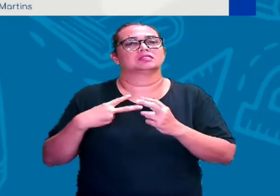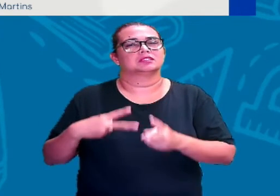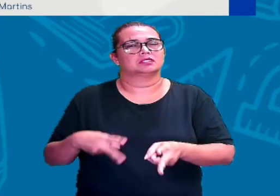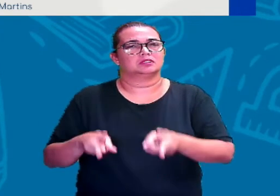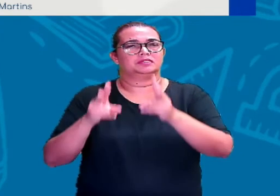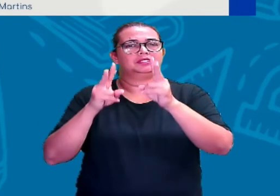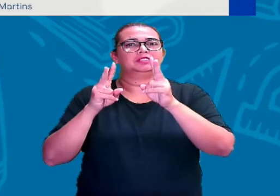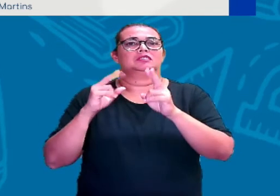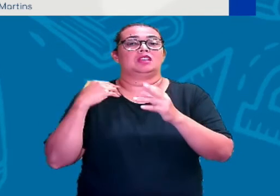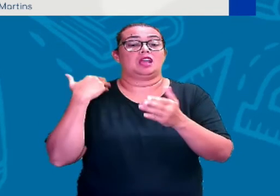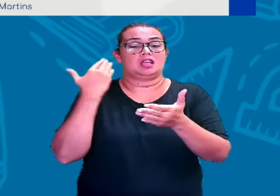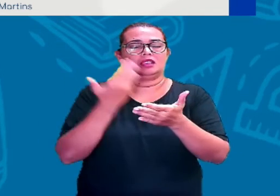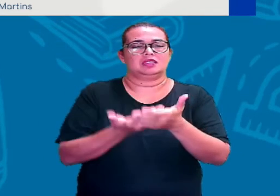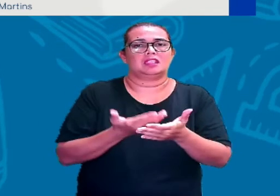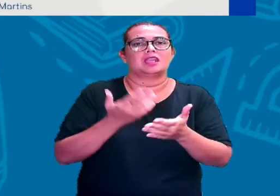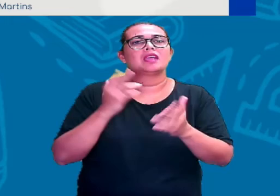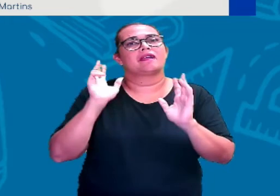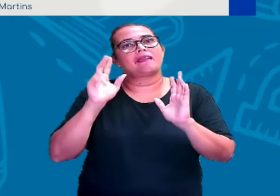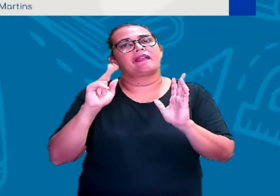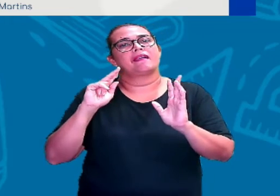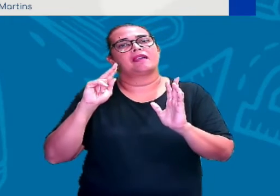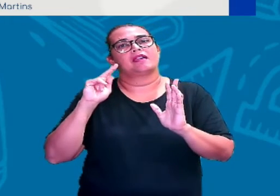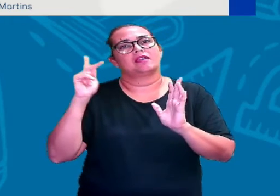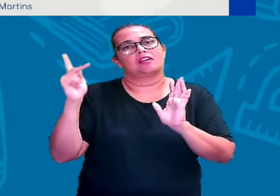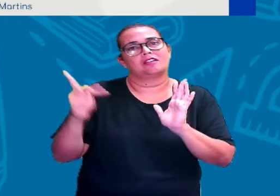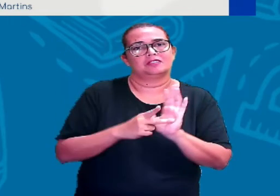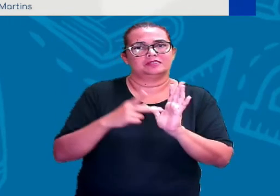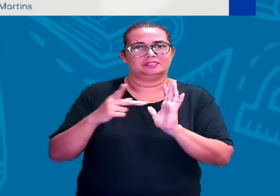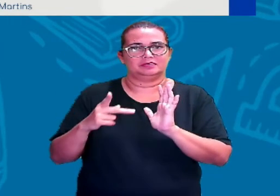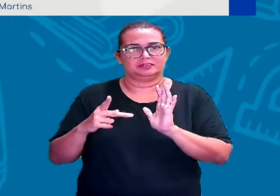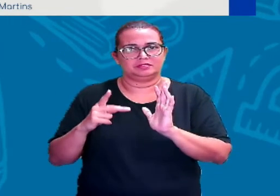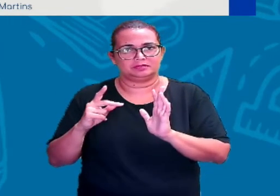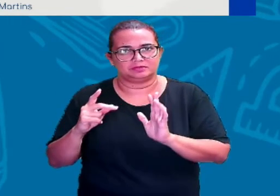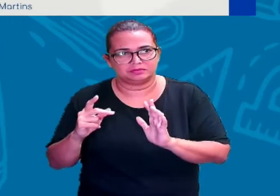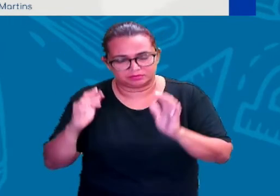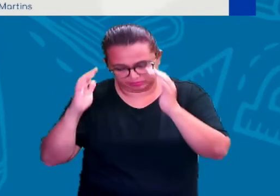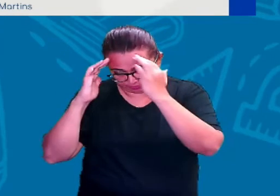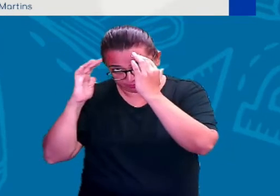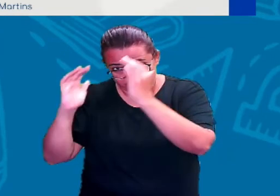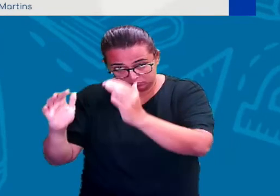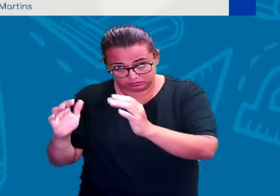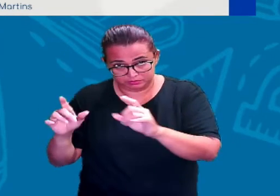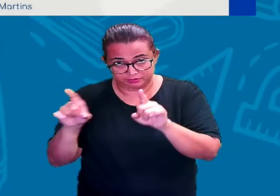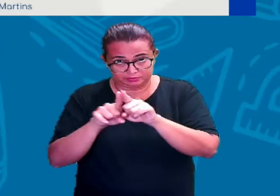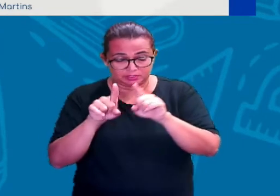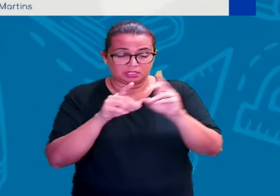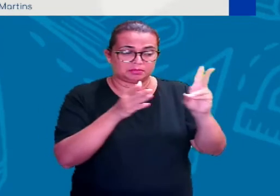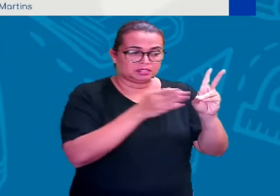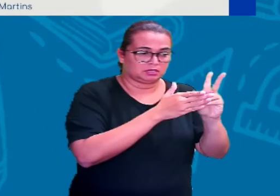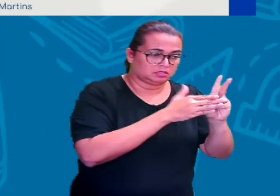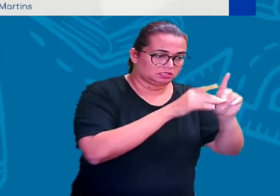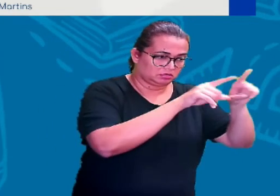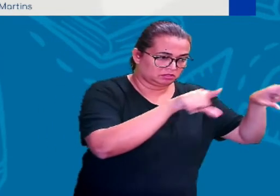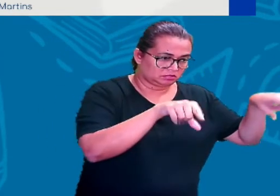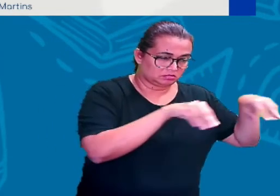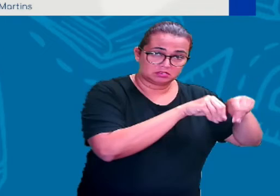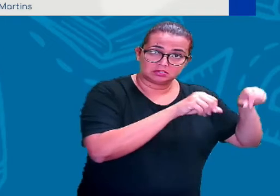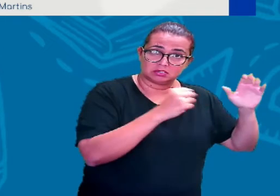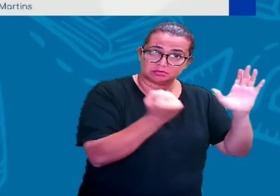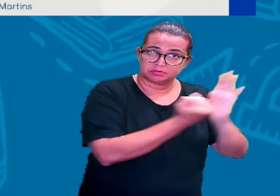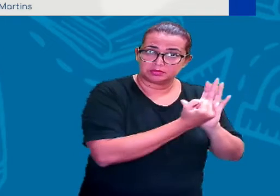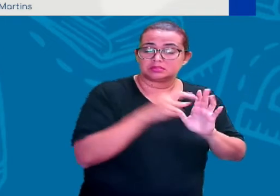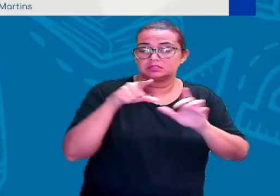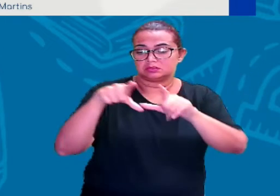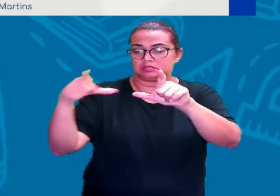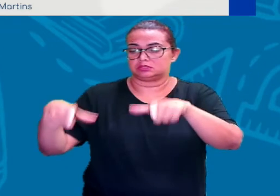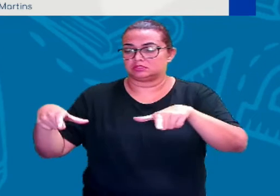são reconhecidas e, da mesma forma como as terras indígenas, né, que são demarcadas, as